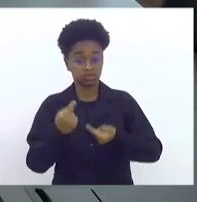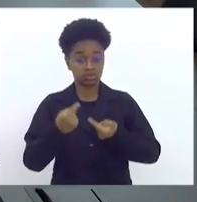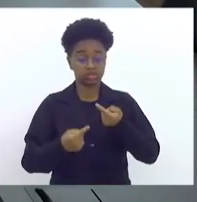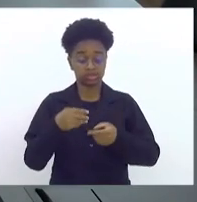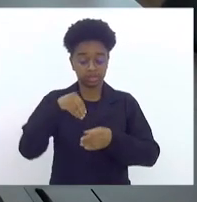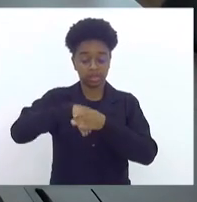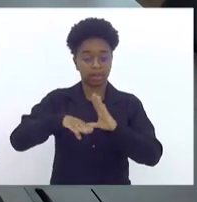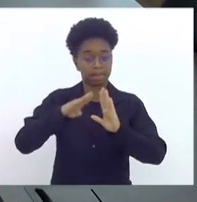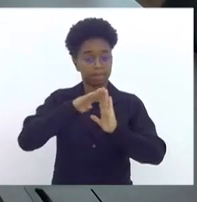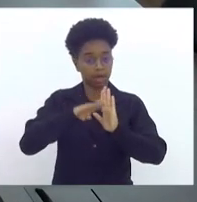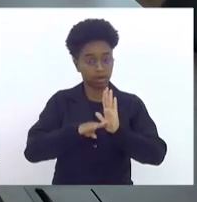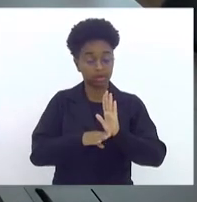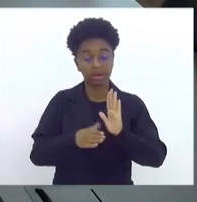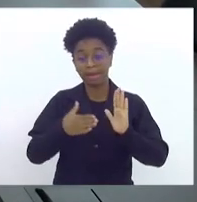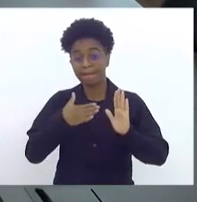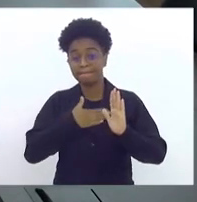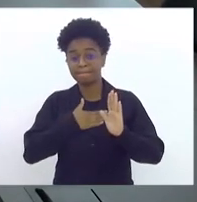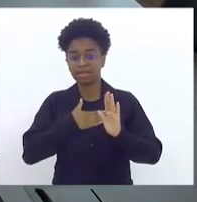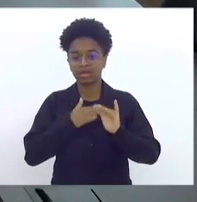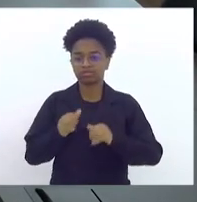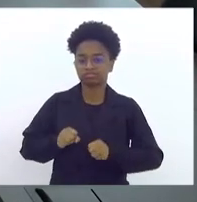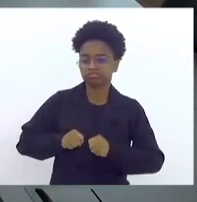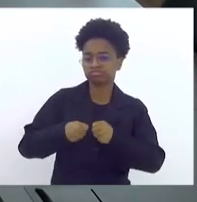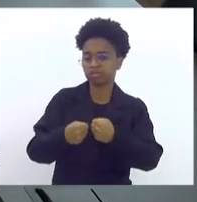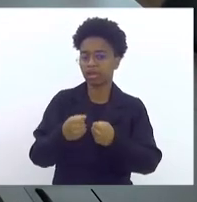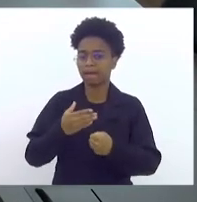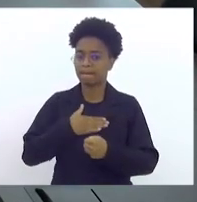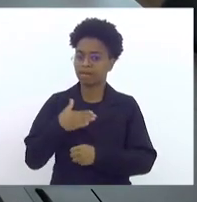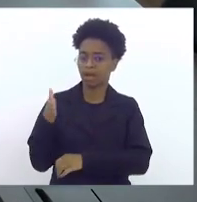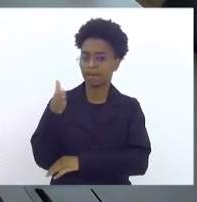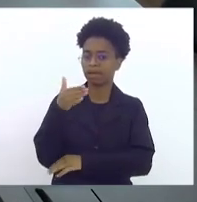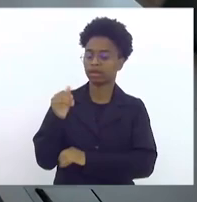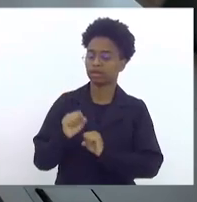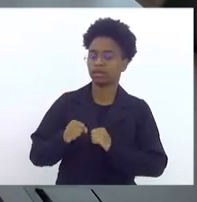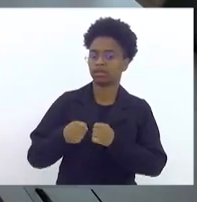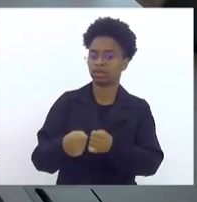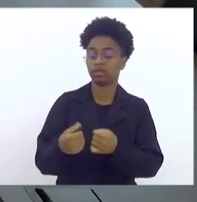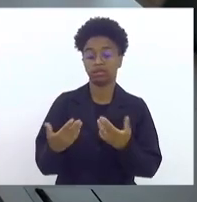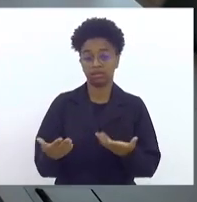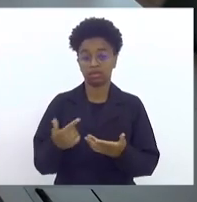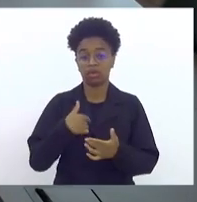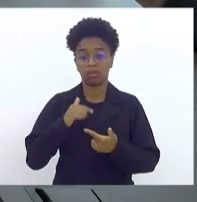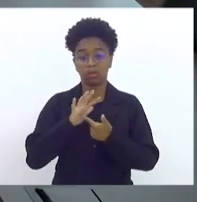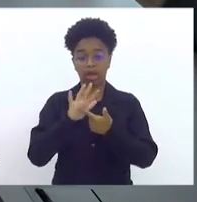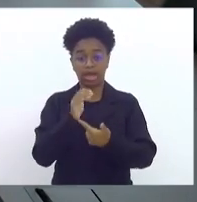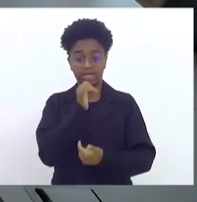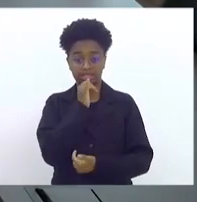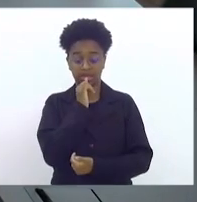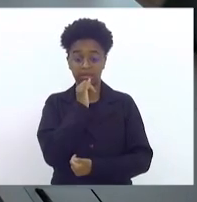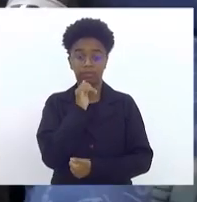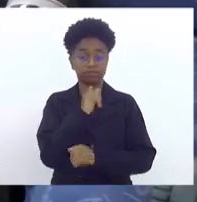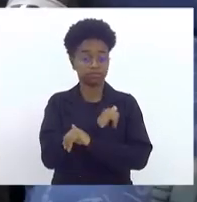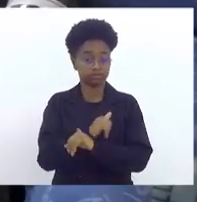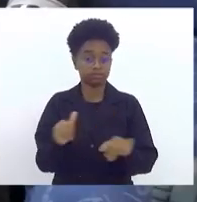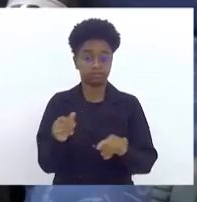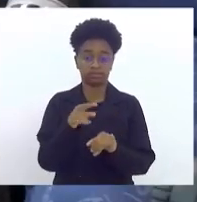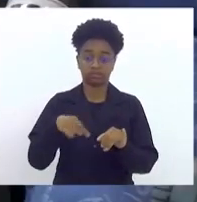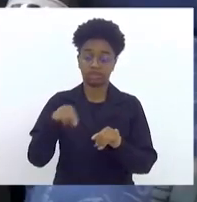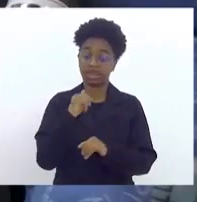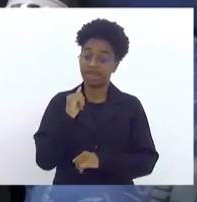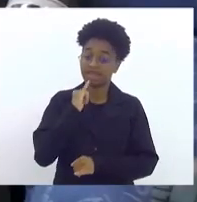nossas faltas Isso é uma das minhas Bandeiras é uma das minhas causas então aproveito essa exemplo para dizer que infelizmente